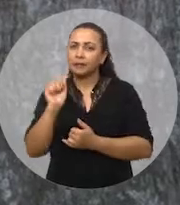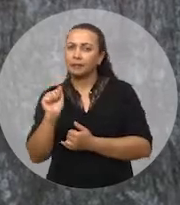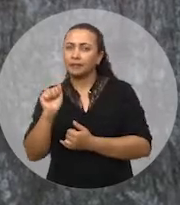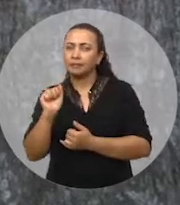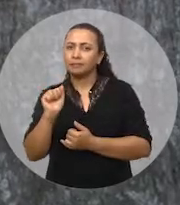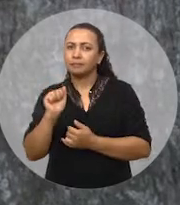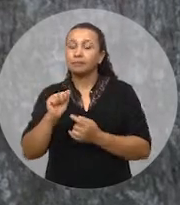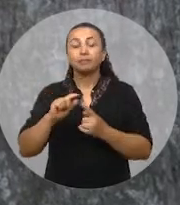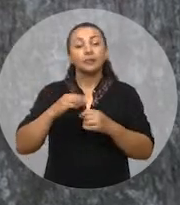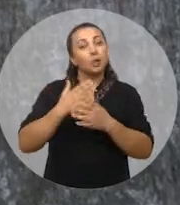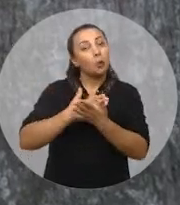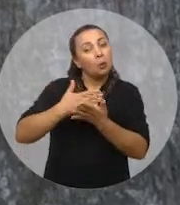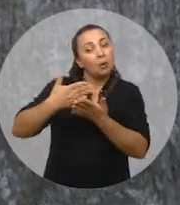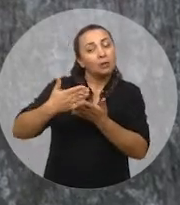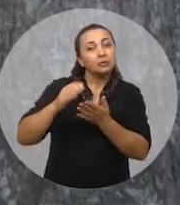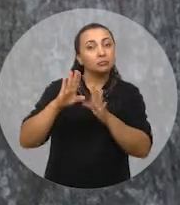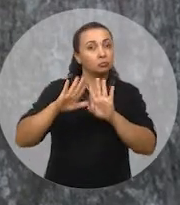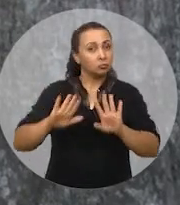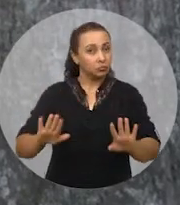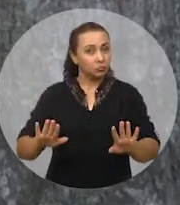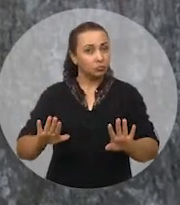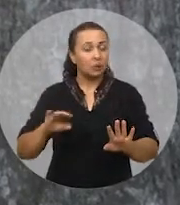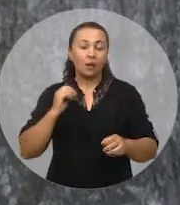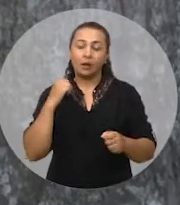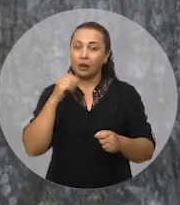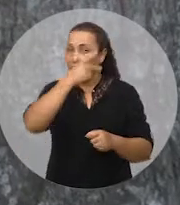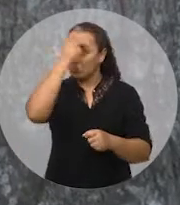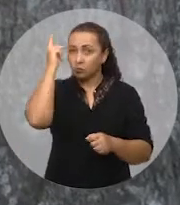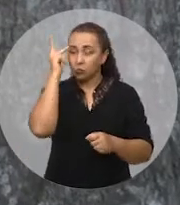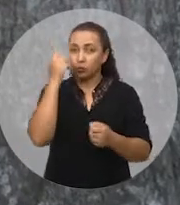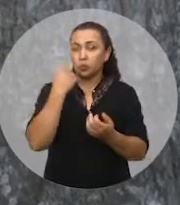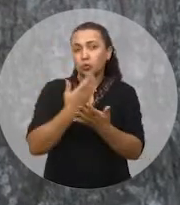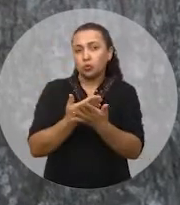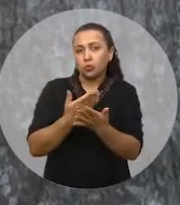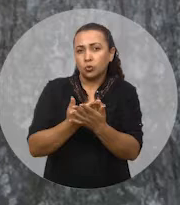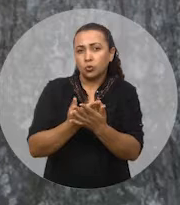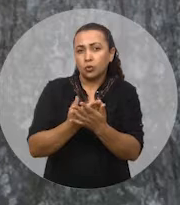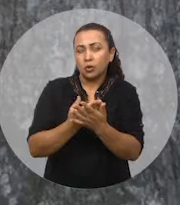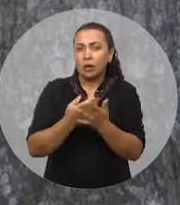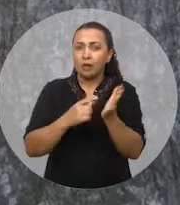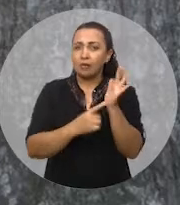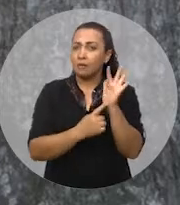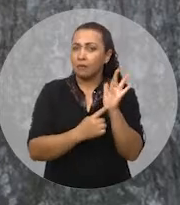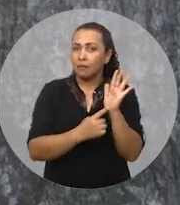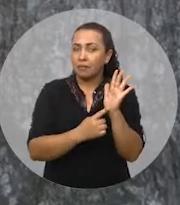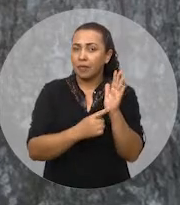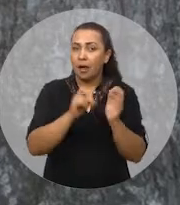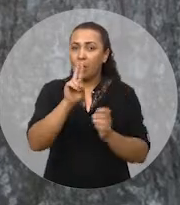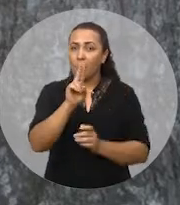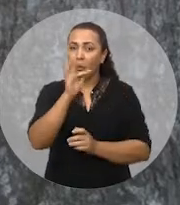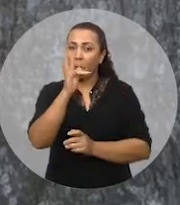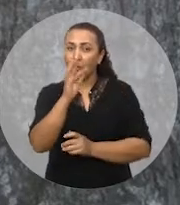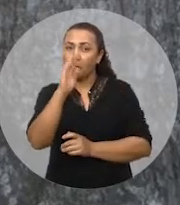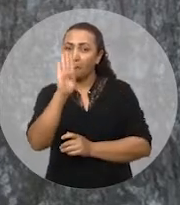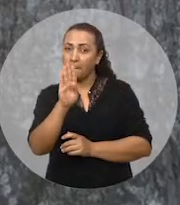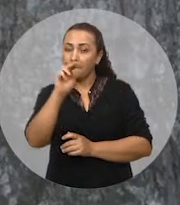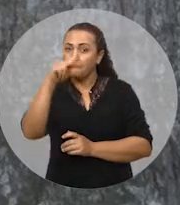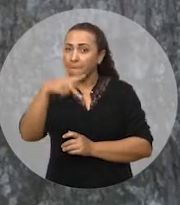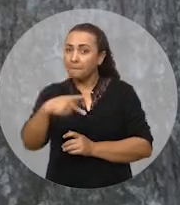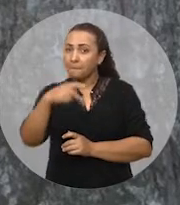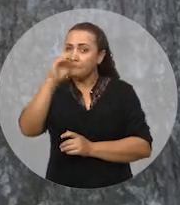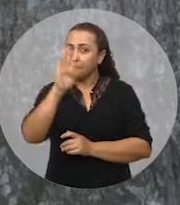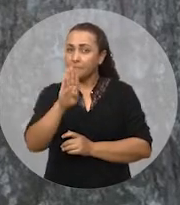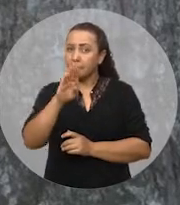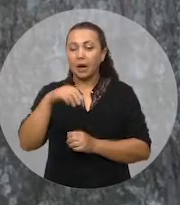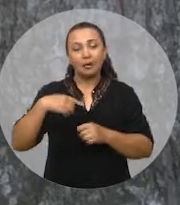DNA. E partindo desse princípio, é que estudiosos da Universidade Federal da Paraíba trabalham no sequenciamento do